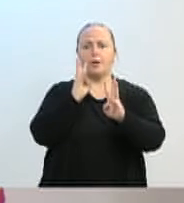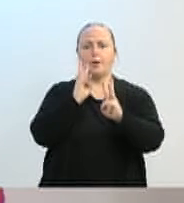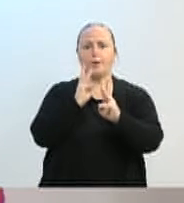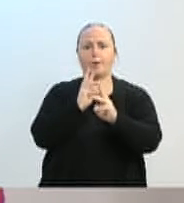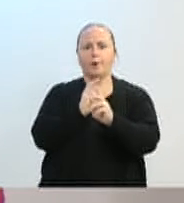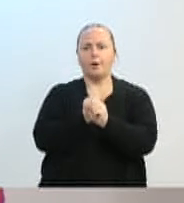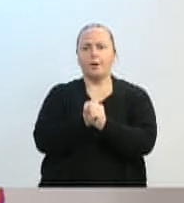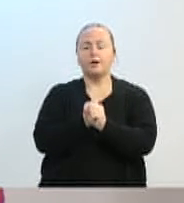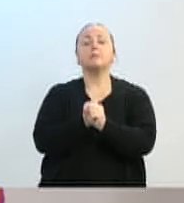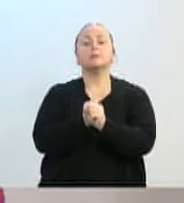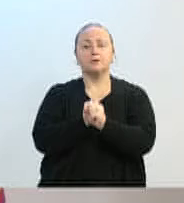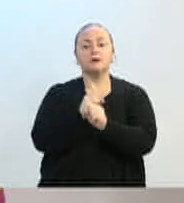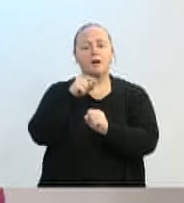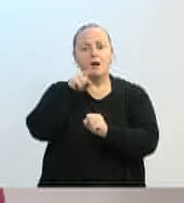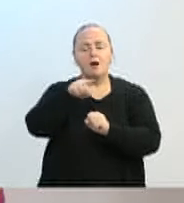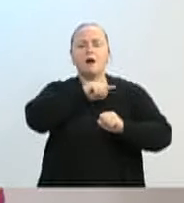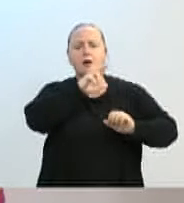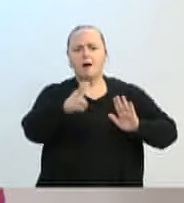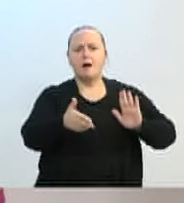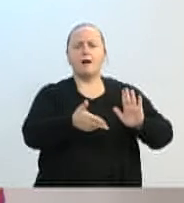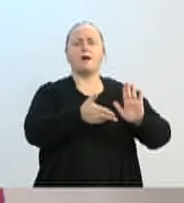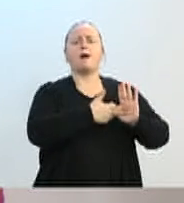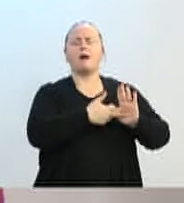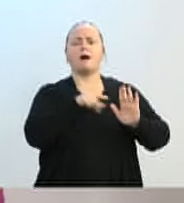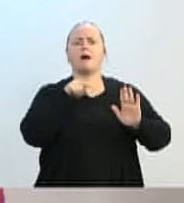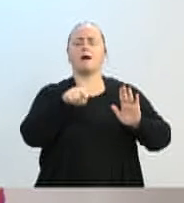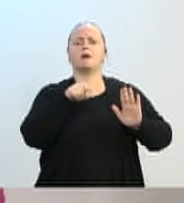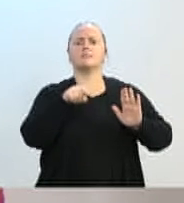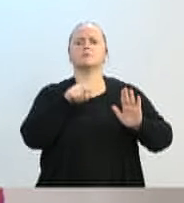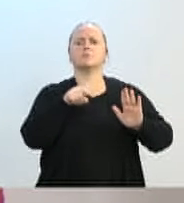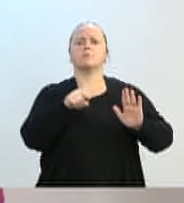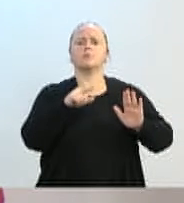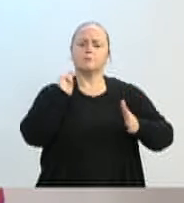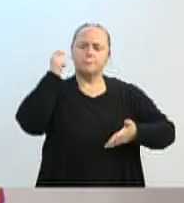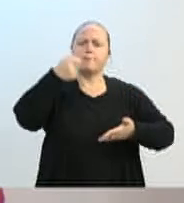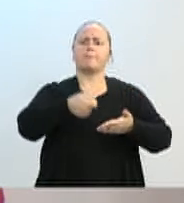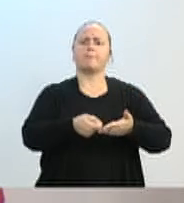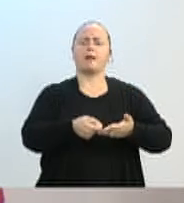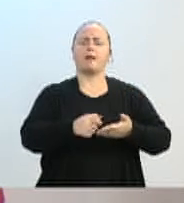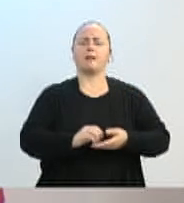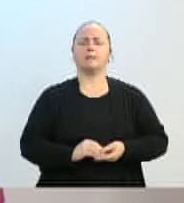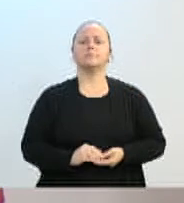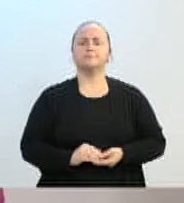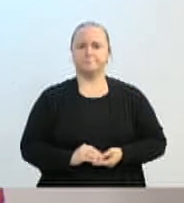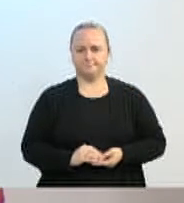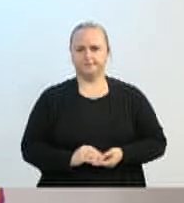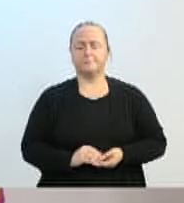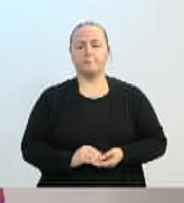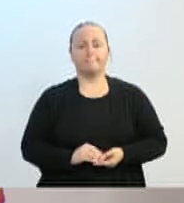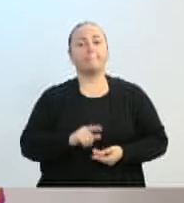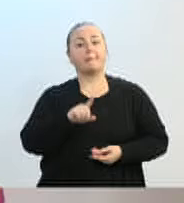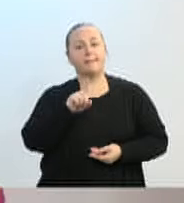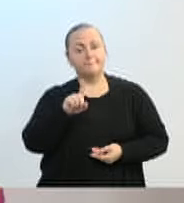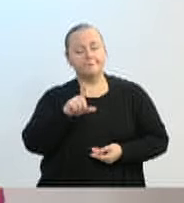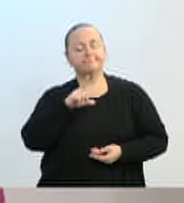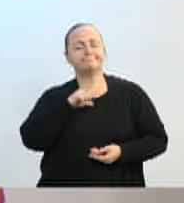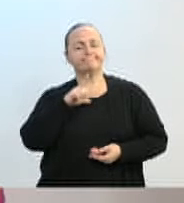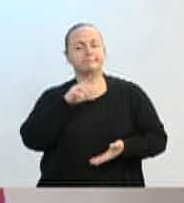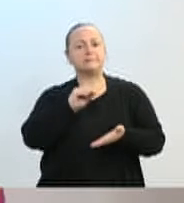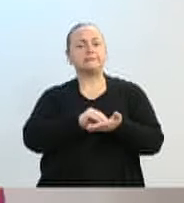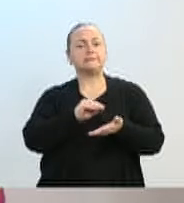assumiu integralmente o custeio do restante dessas obras. Como eu disse, ainda temos 3 que precisam